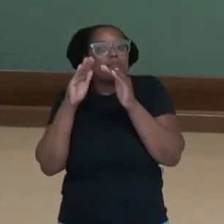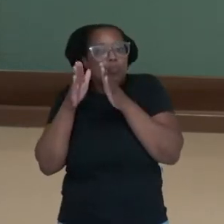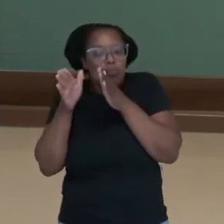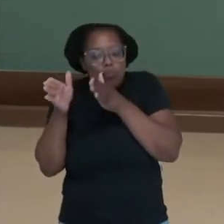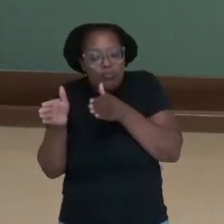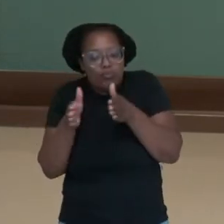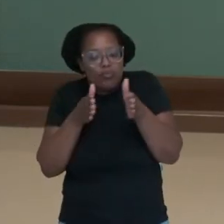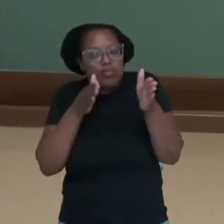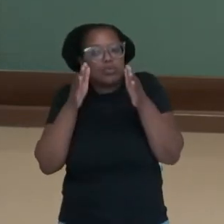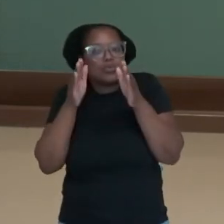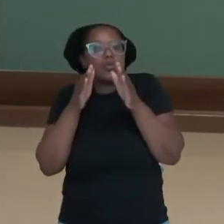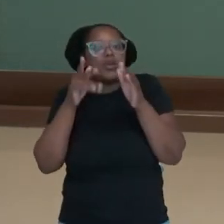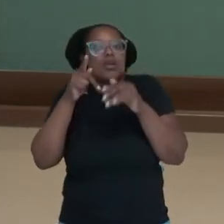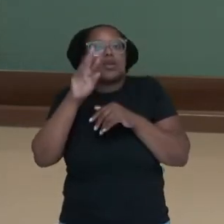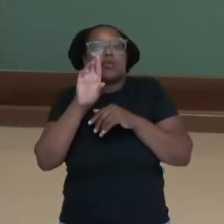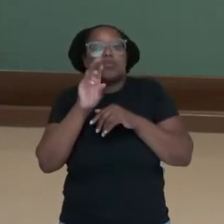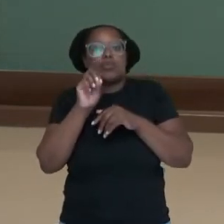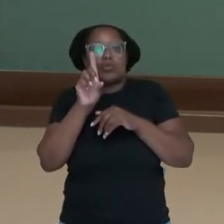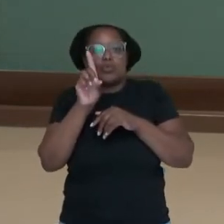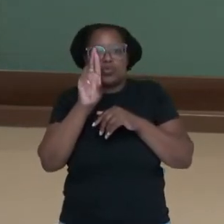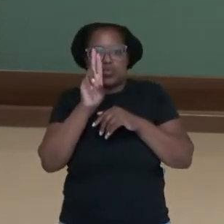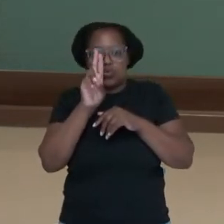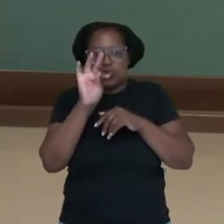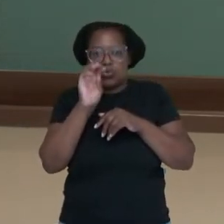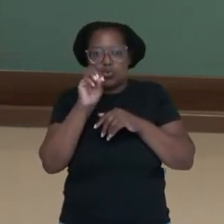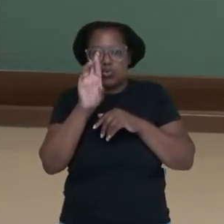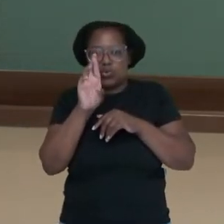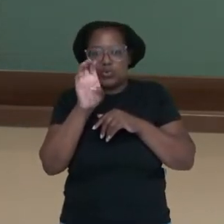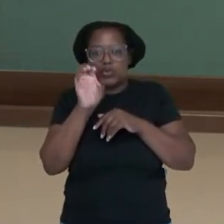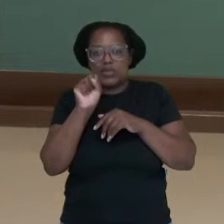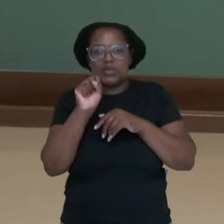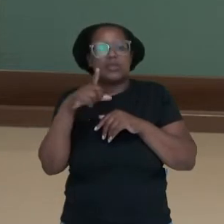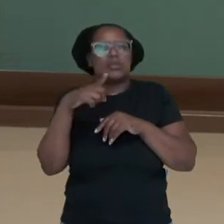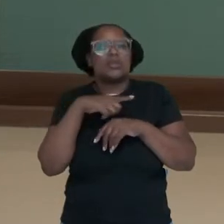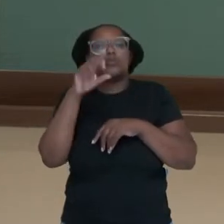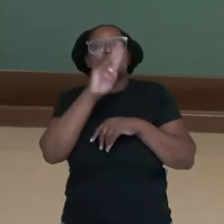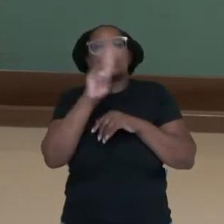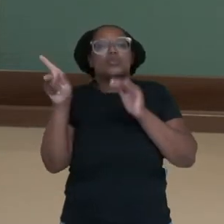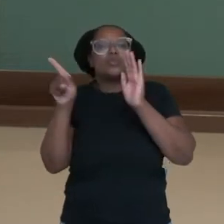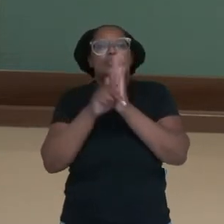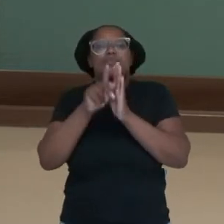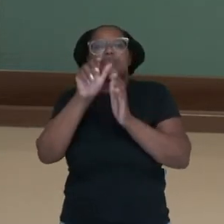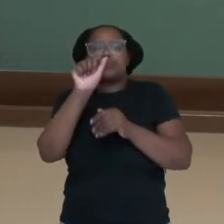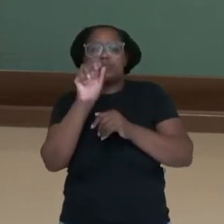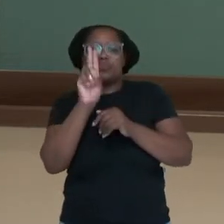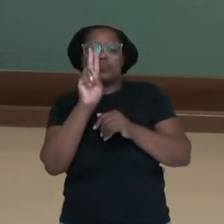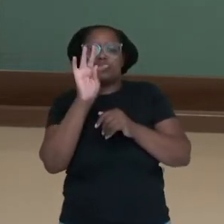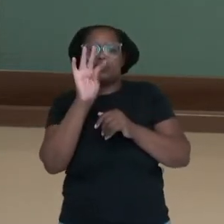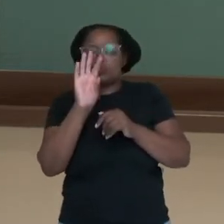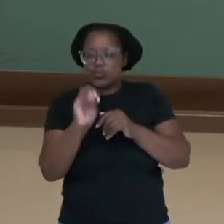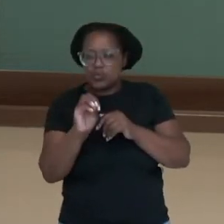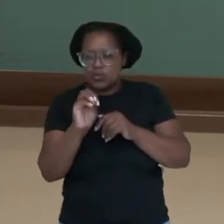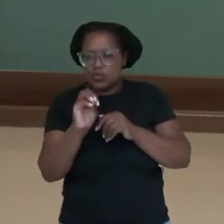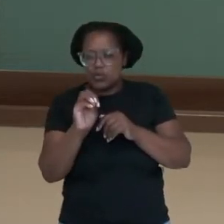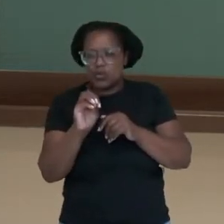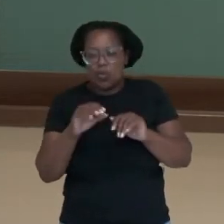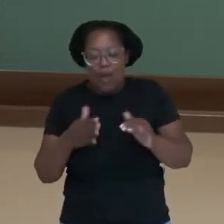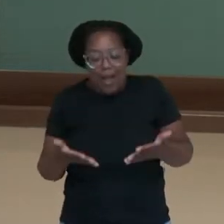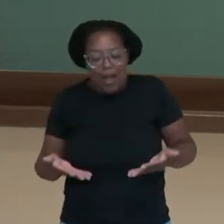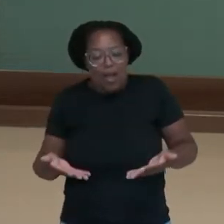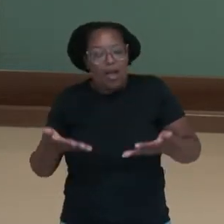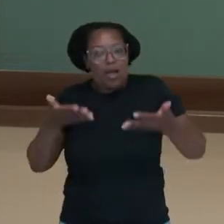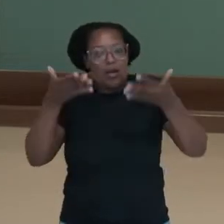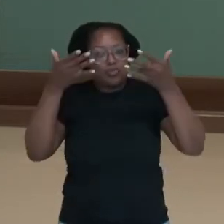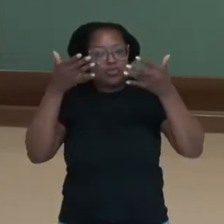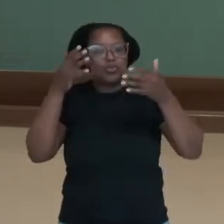produtores são chamados de seres autótrofos. auto, si